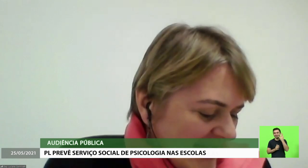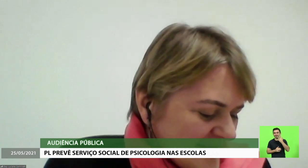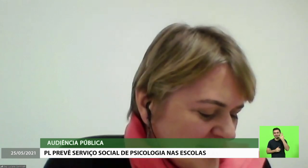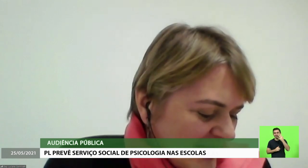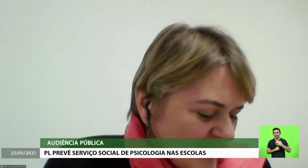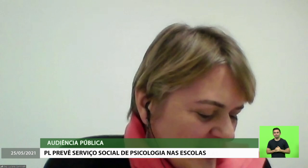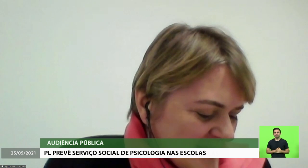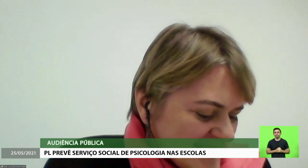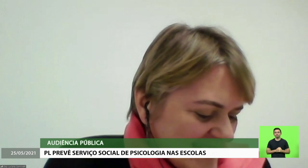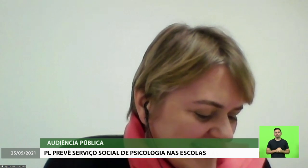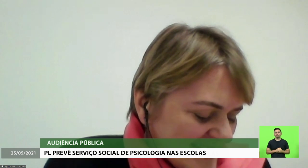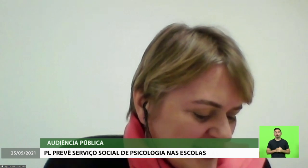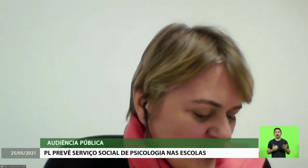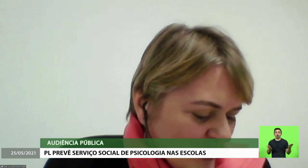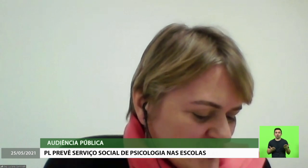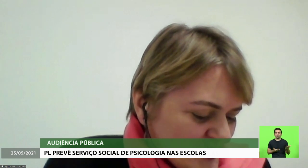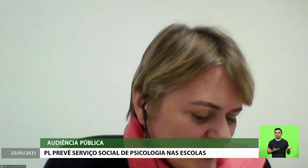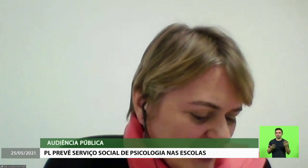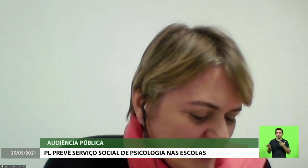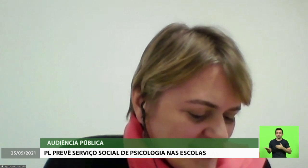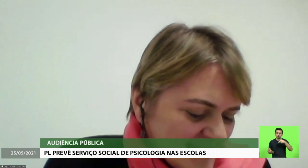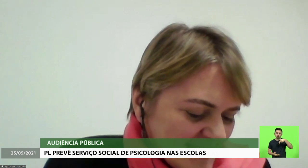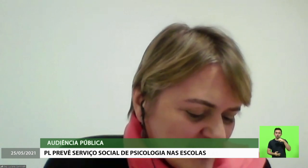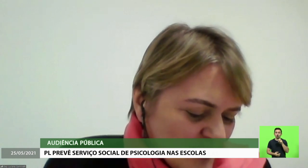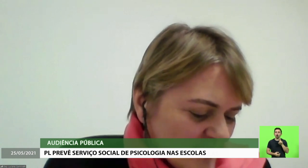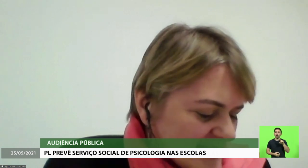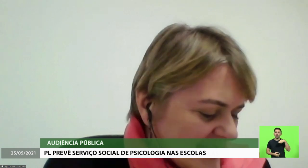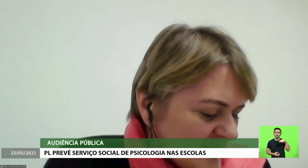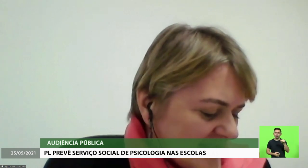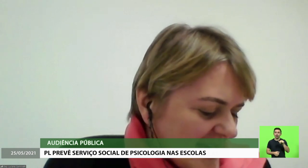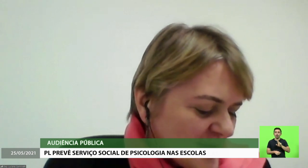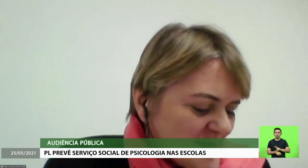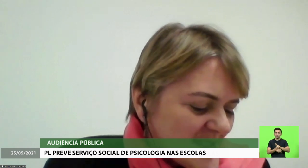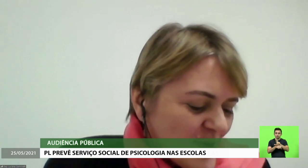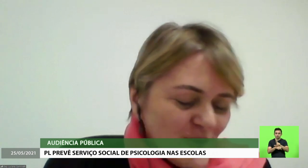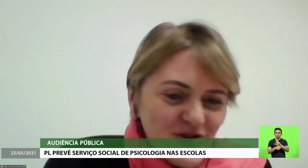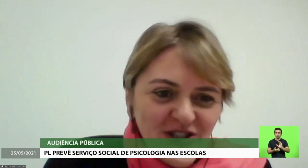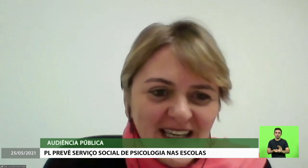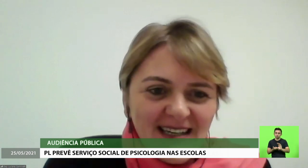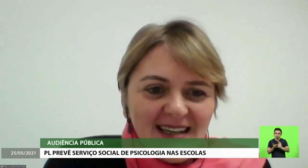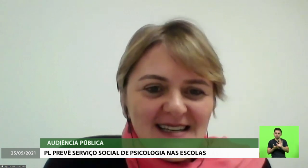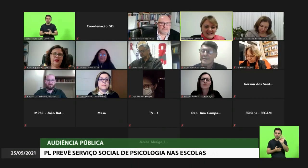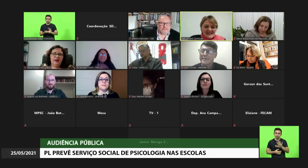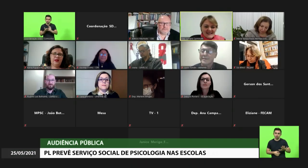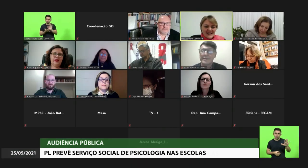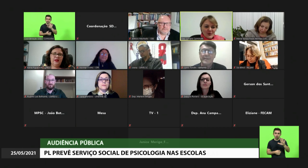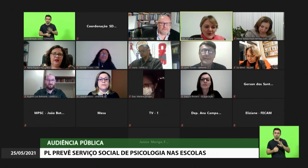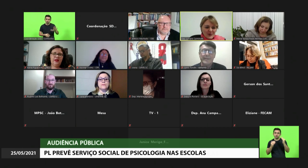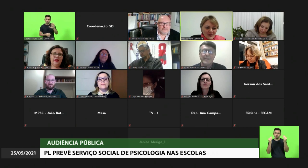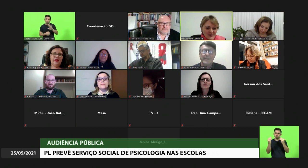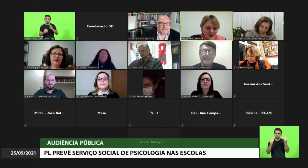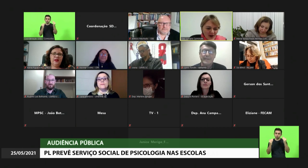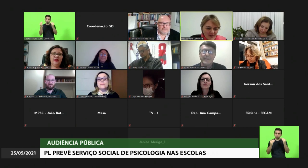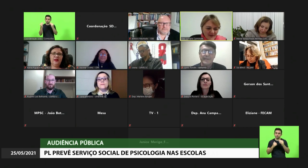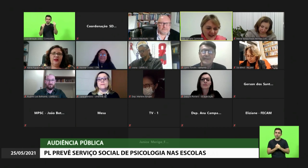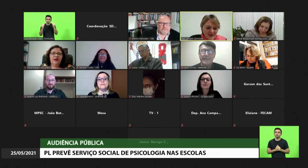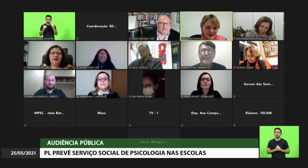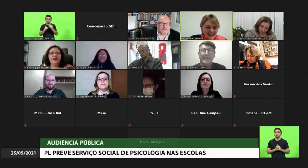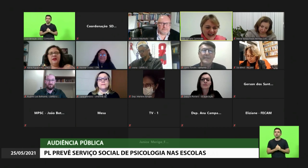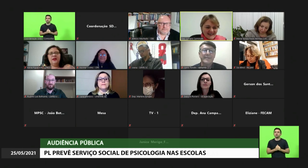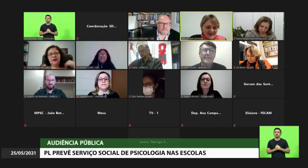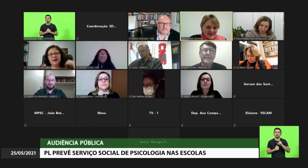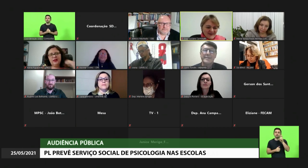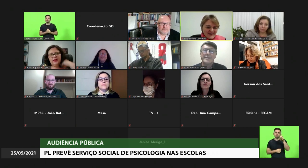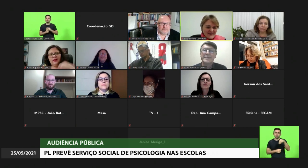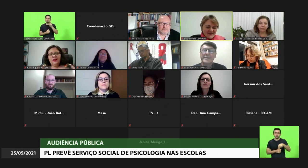eu passo a palavra para a Norma Celiane Cosmo, representando o Conselho Federal de Psicologia. 5 minutos, Norma, fique